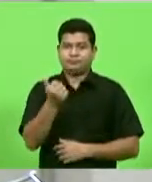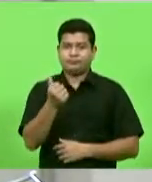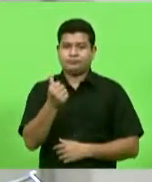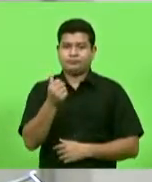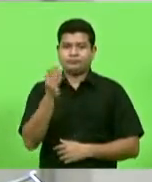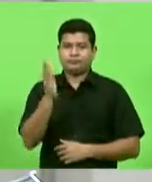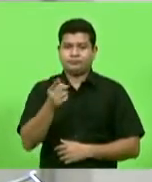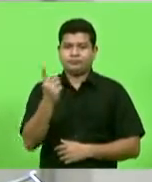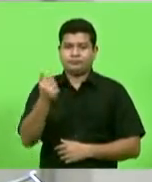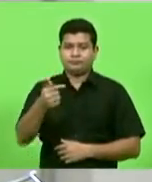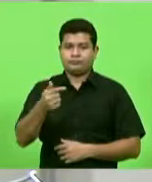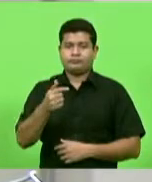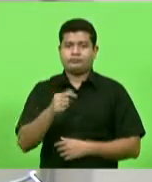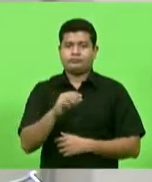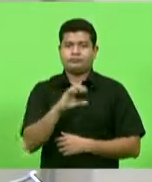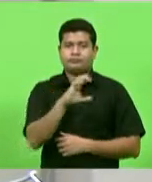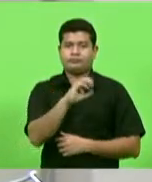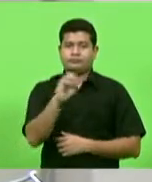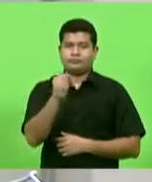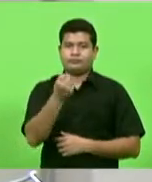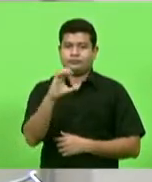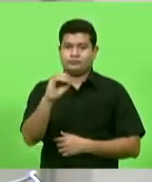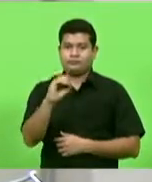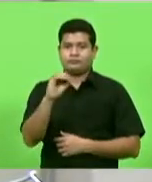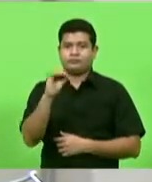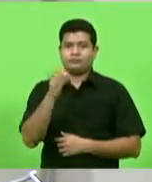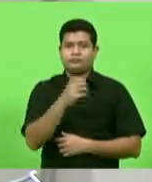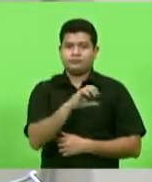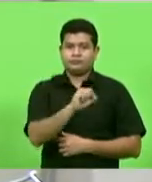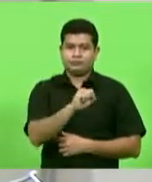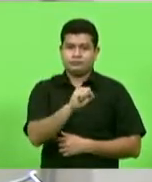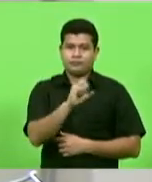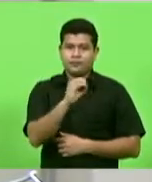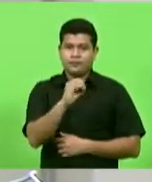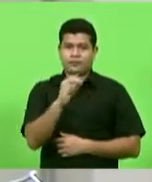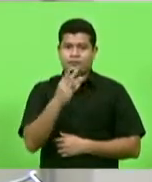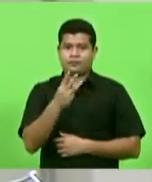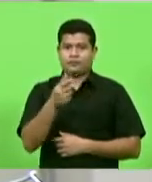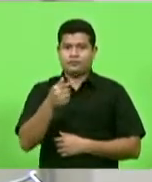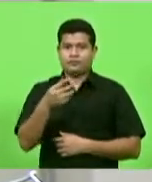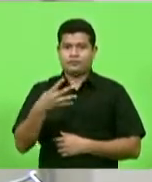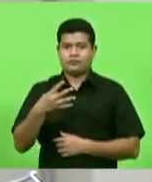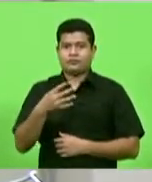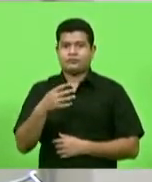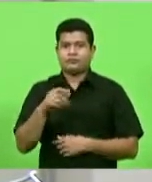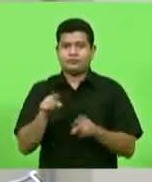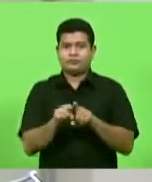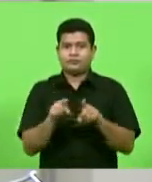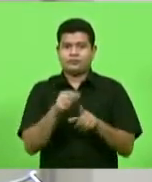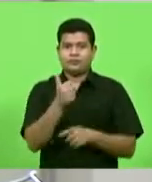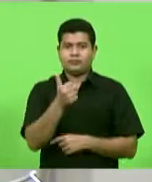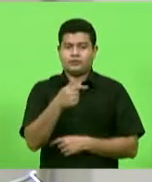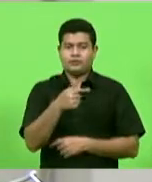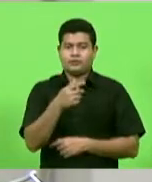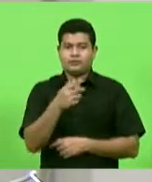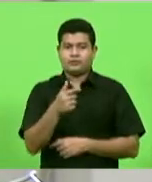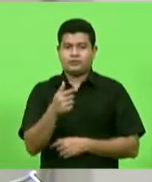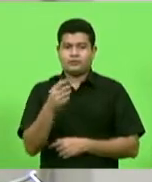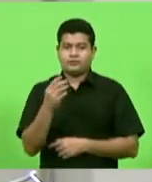-2017, 0080-0374 e 0517-2019.